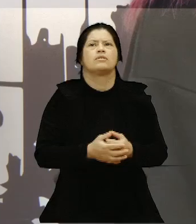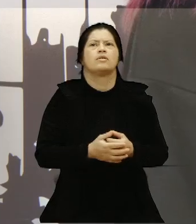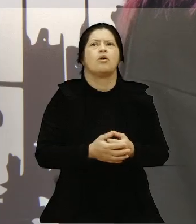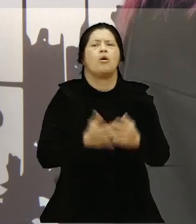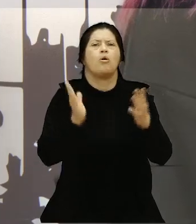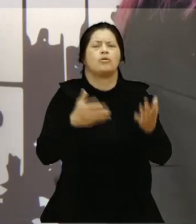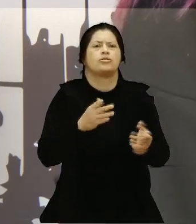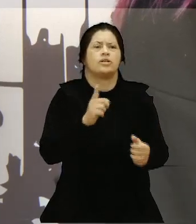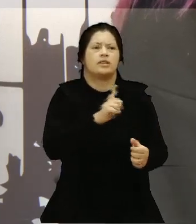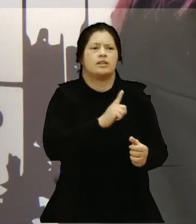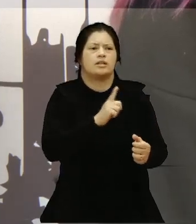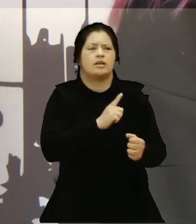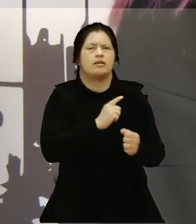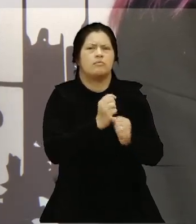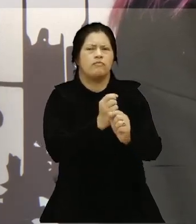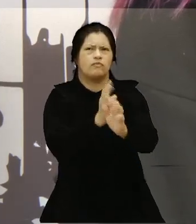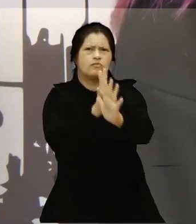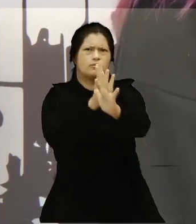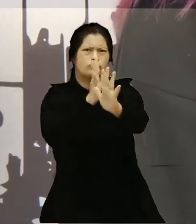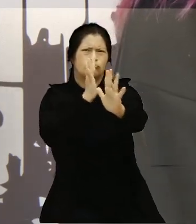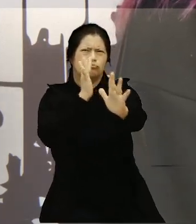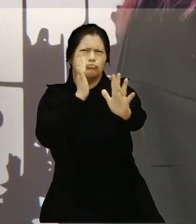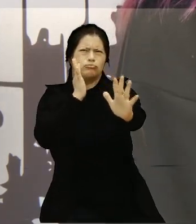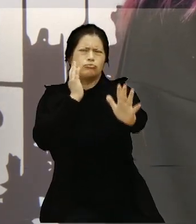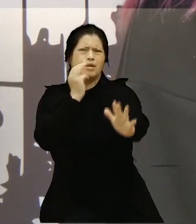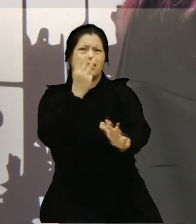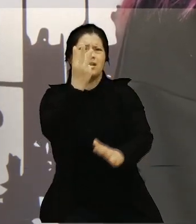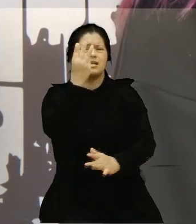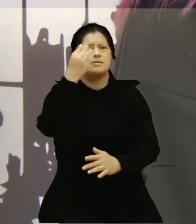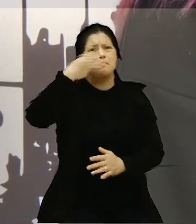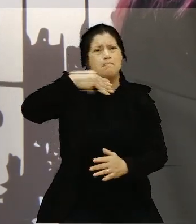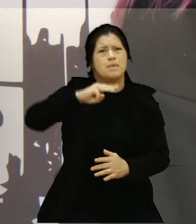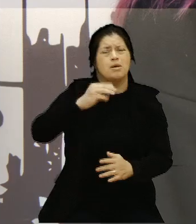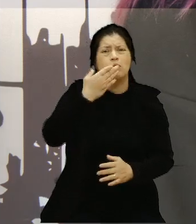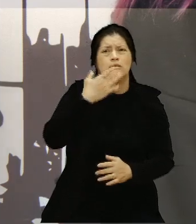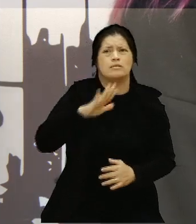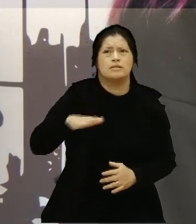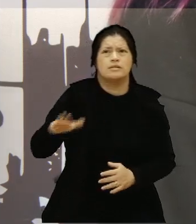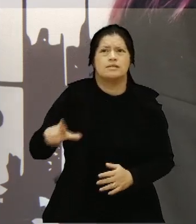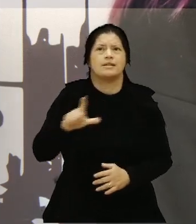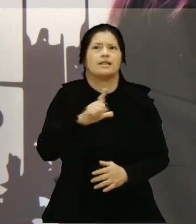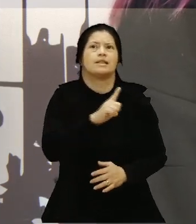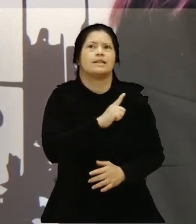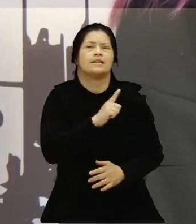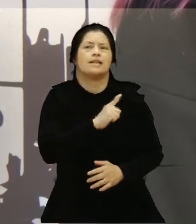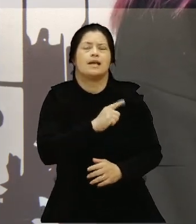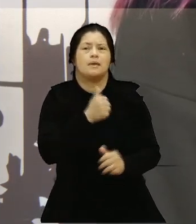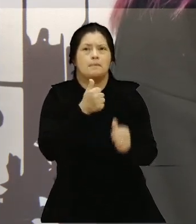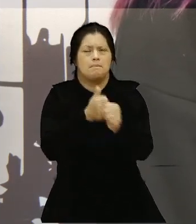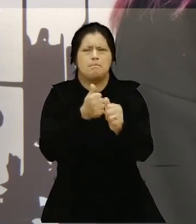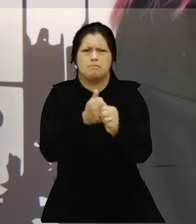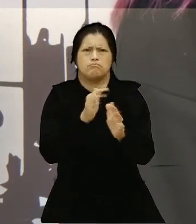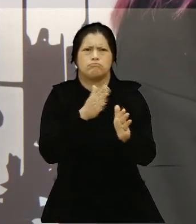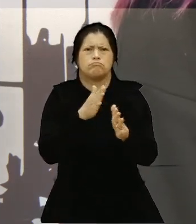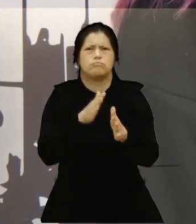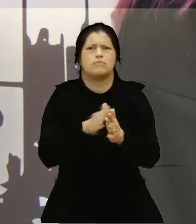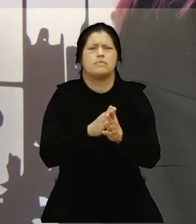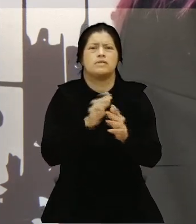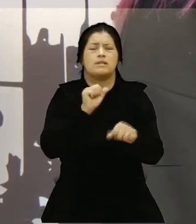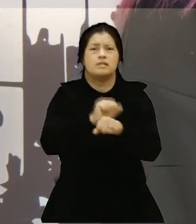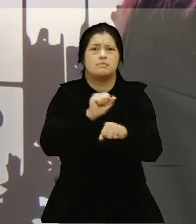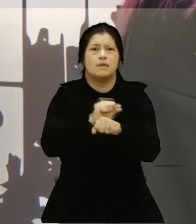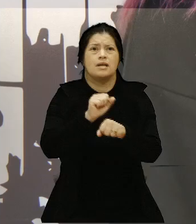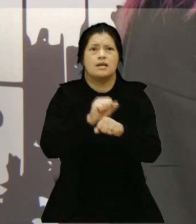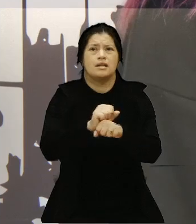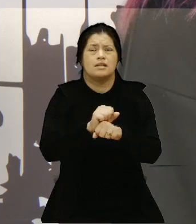fila de espera muito grande. São cerca de 3.000 crianças aí que a gente tem pertinho disso, né, que estão aguardando por